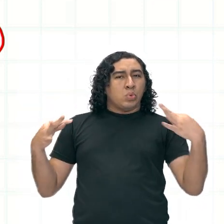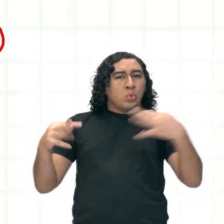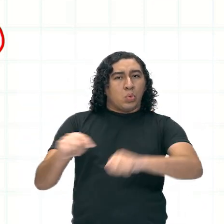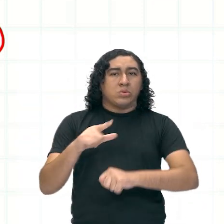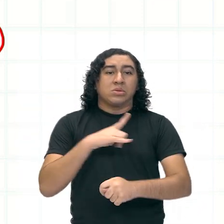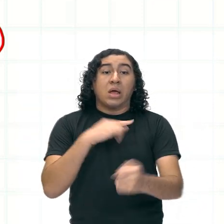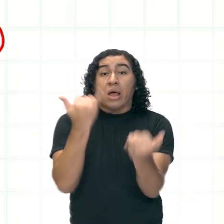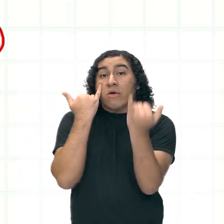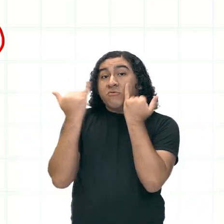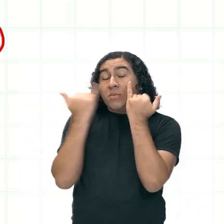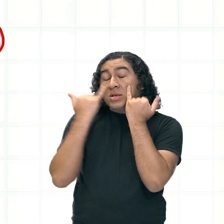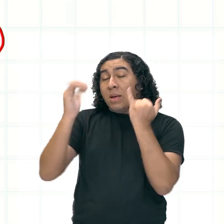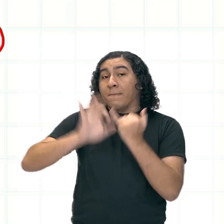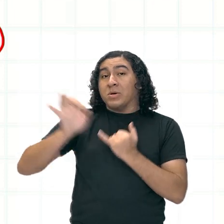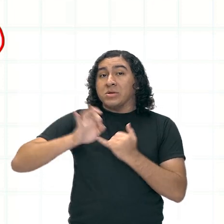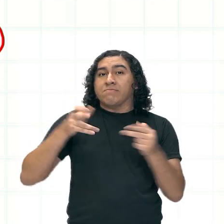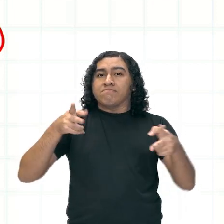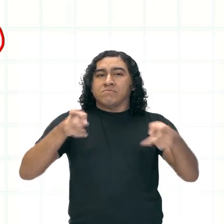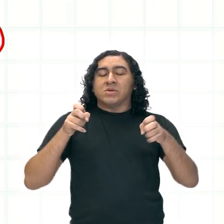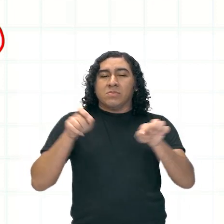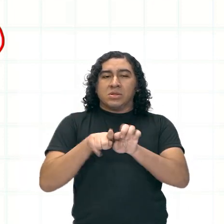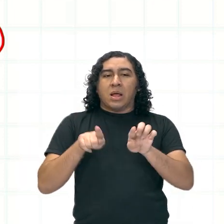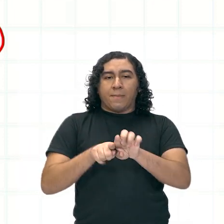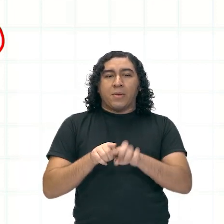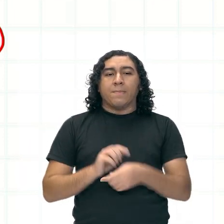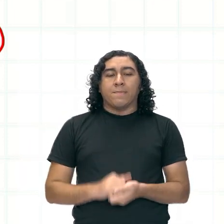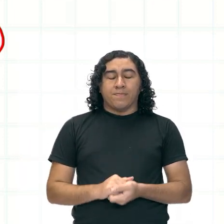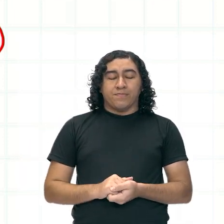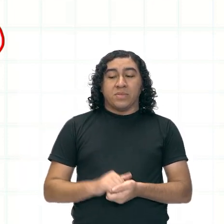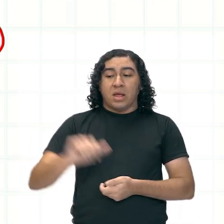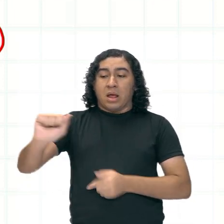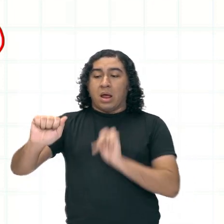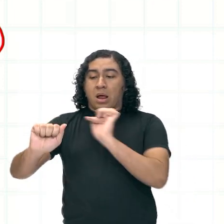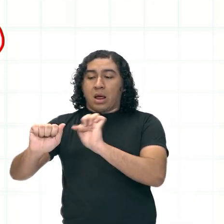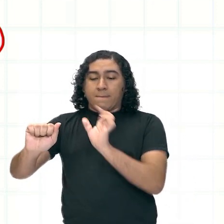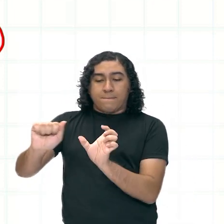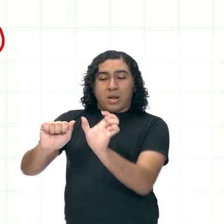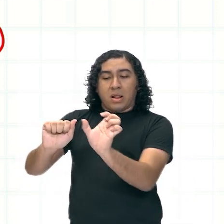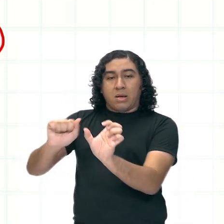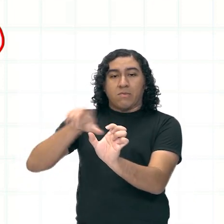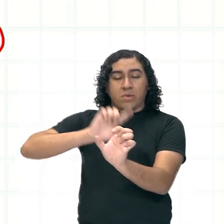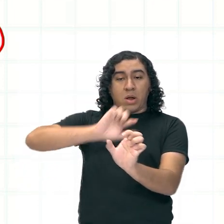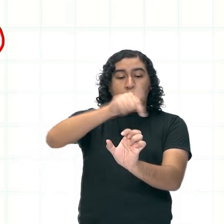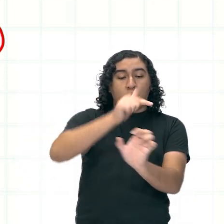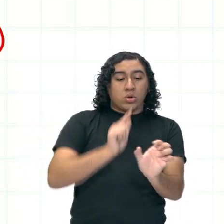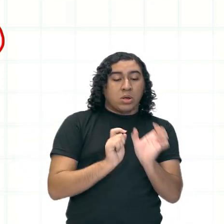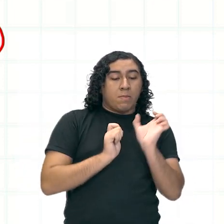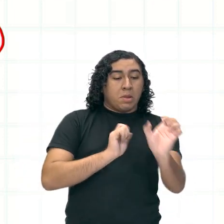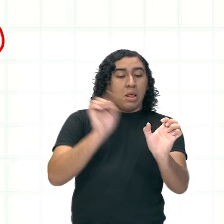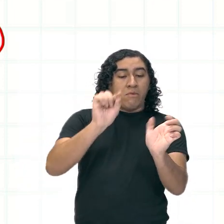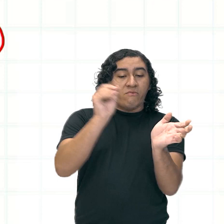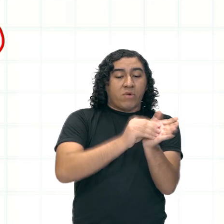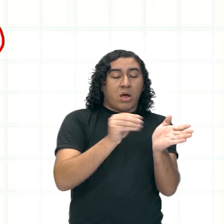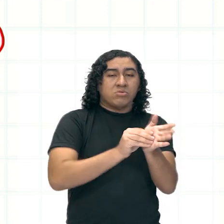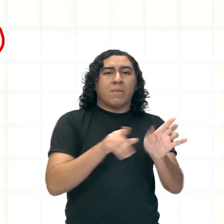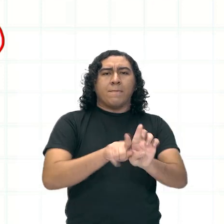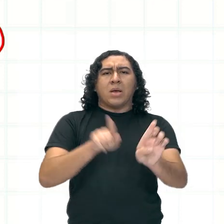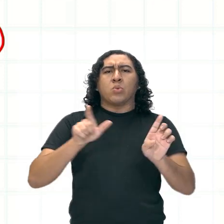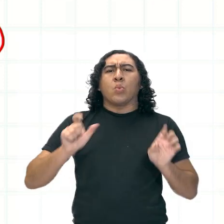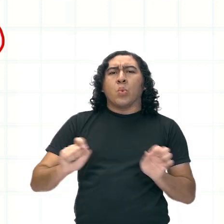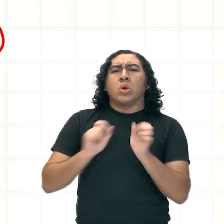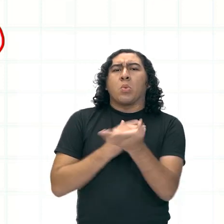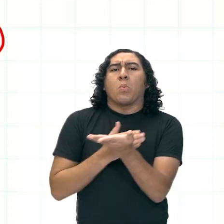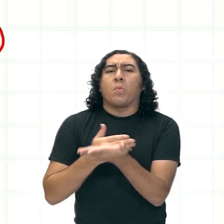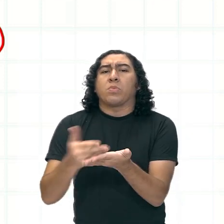mais informativa. Percebam que a primeira, a das Nações Unidas sobre Mudanças Climáticas de 2023, começou. Tá, mas o